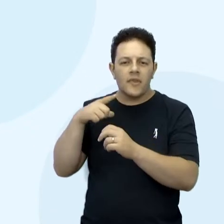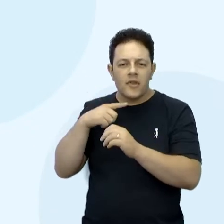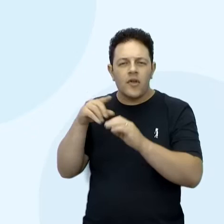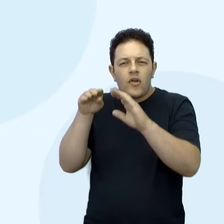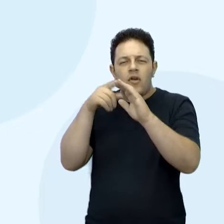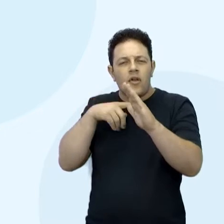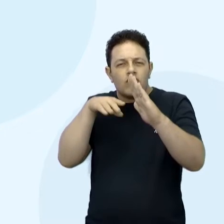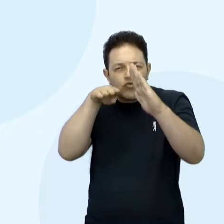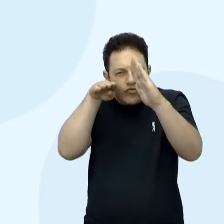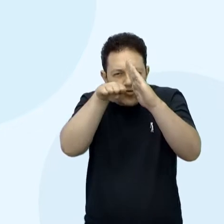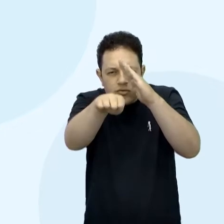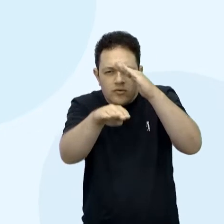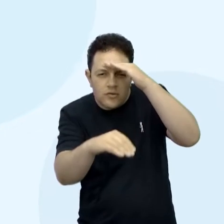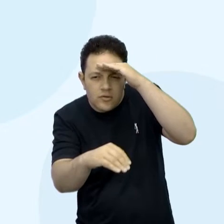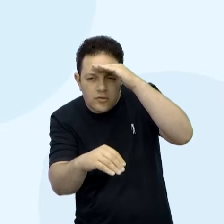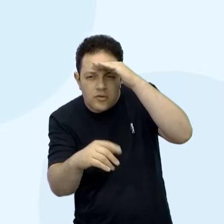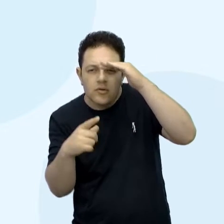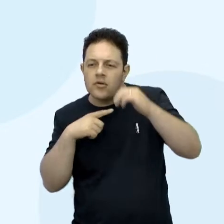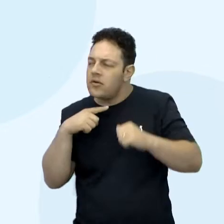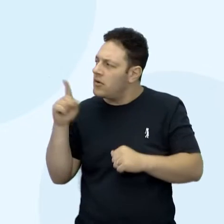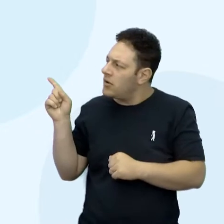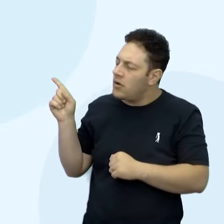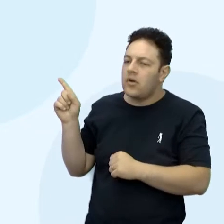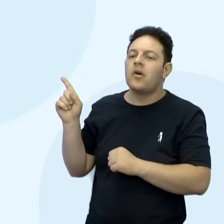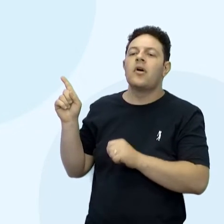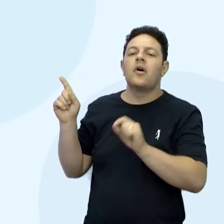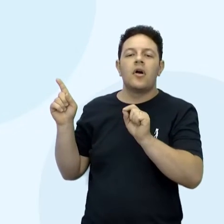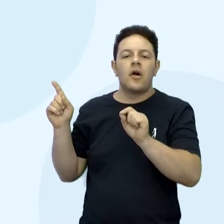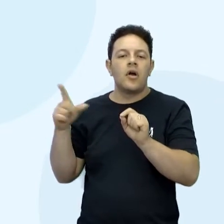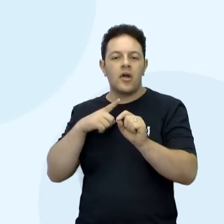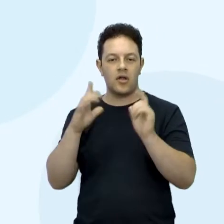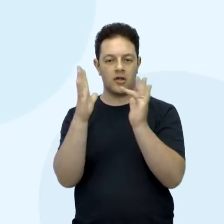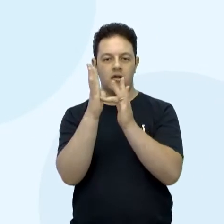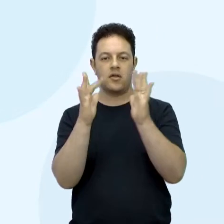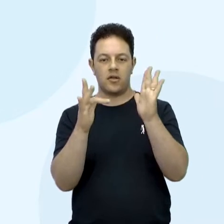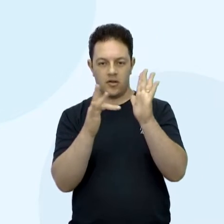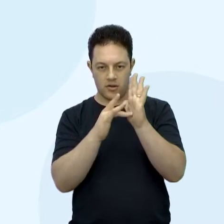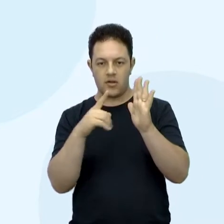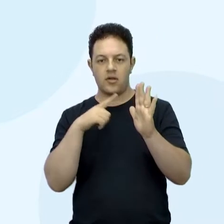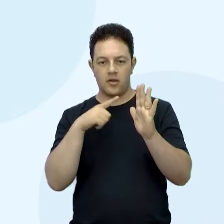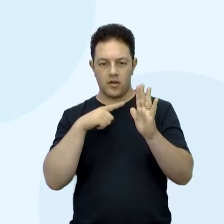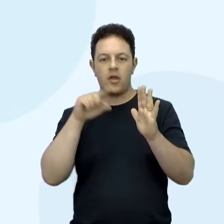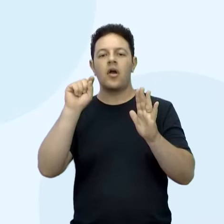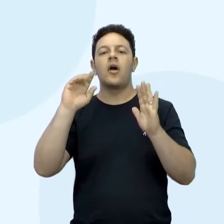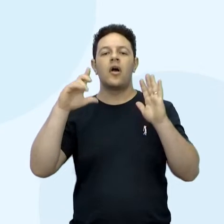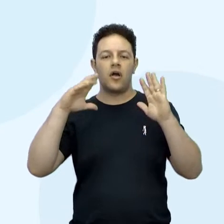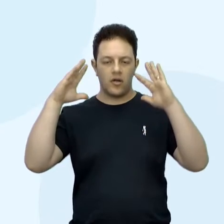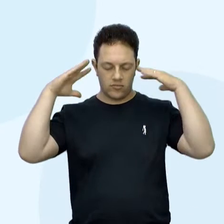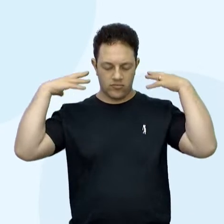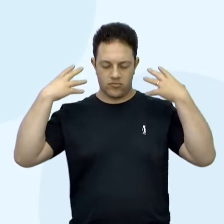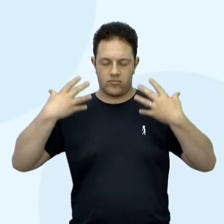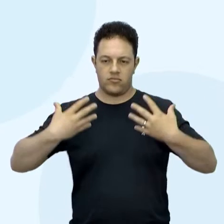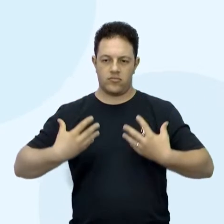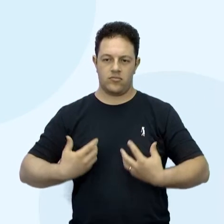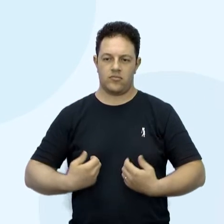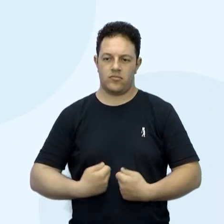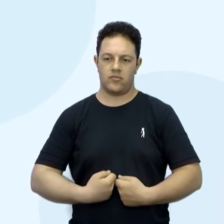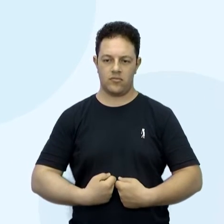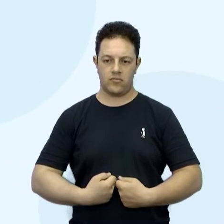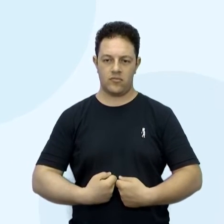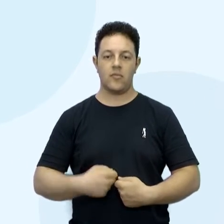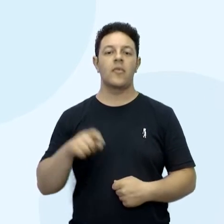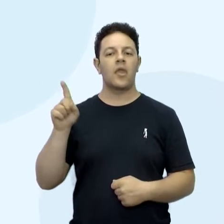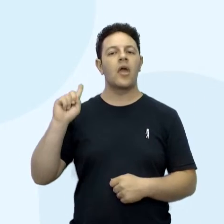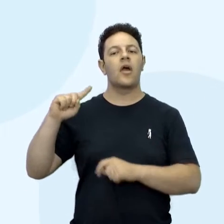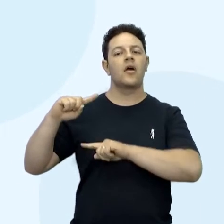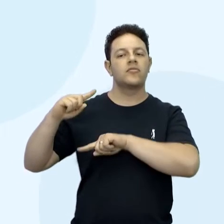da imagem, nós temos a figura de Jesus Cristo que está coberta com um manto, tá, pessoal? Isso aqui é